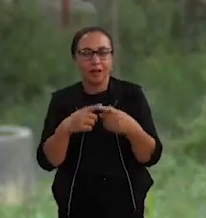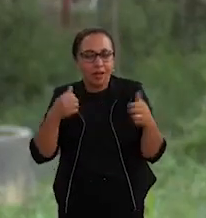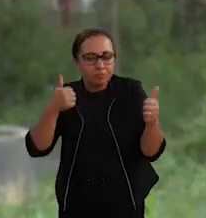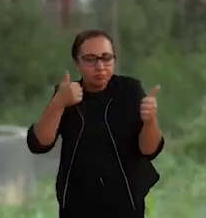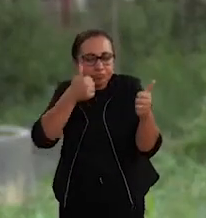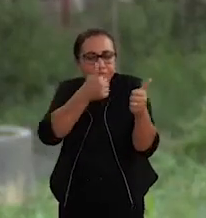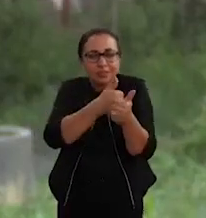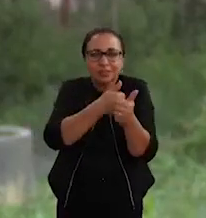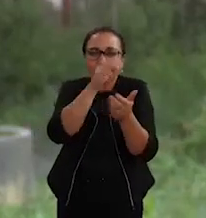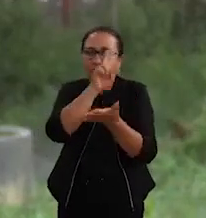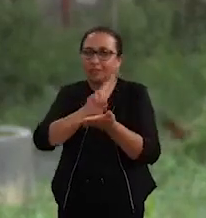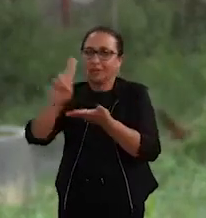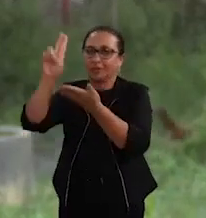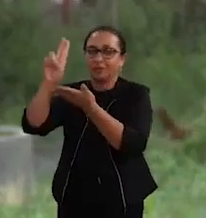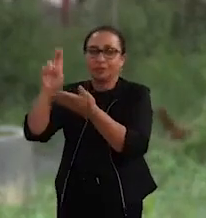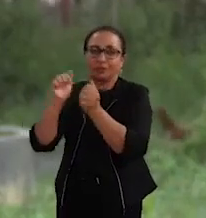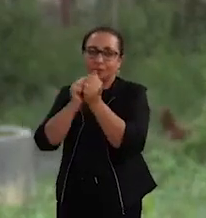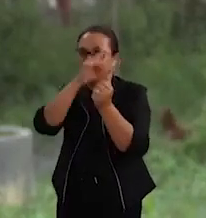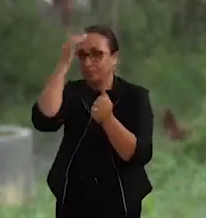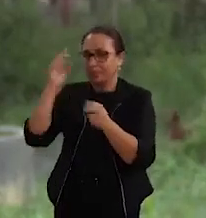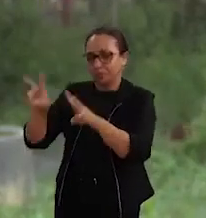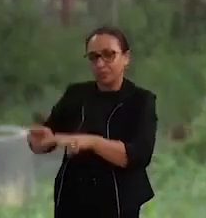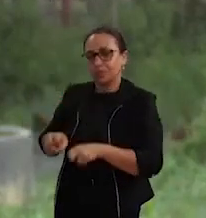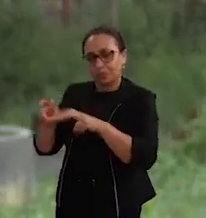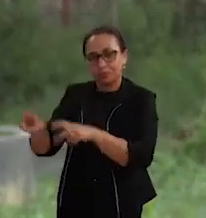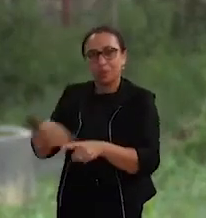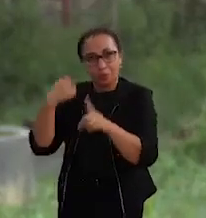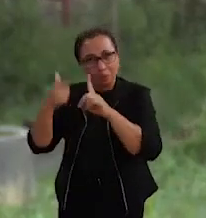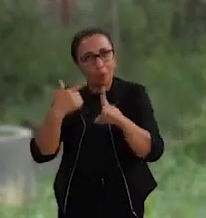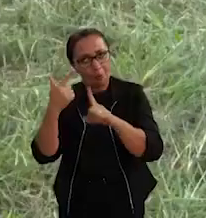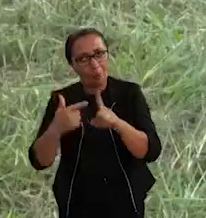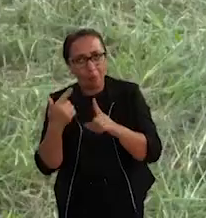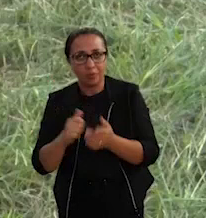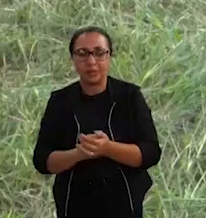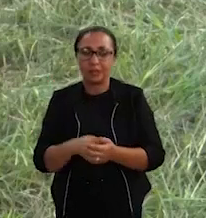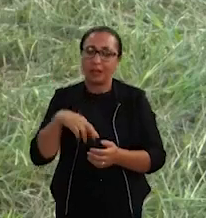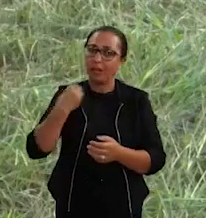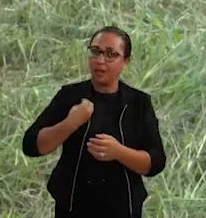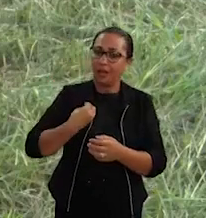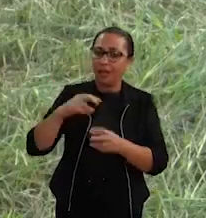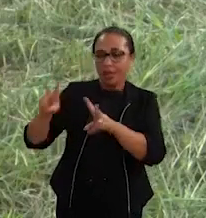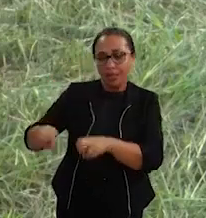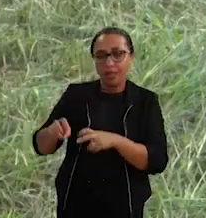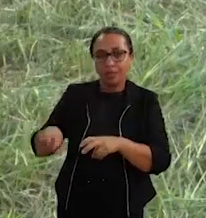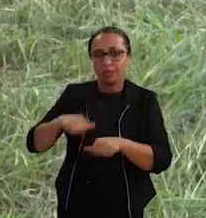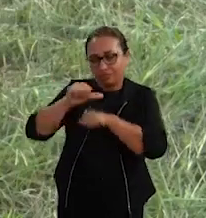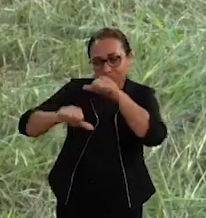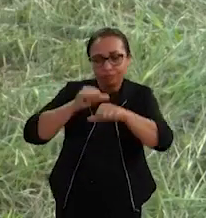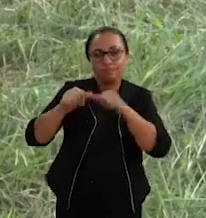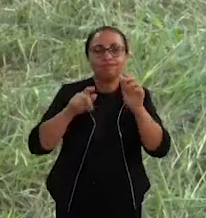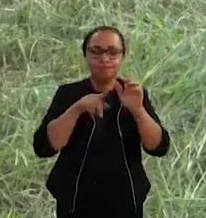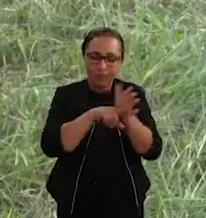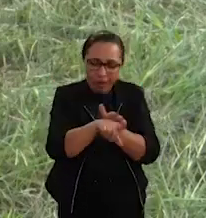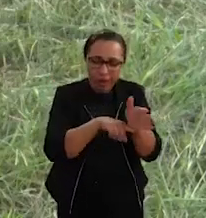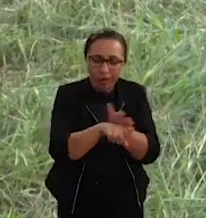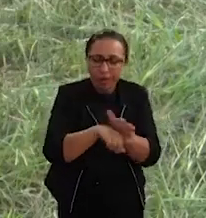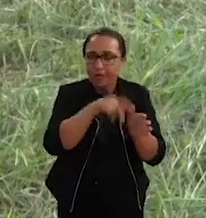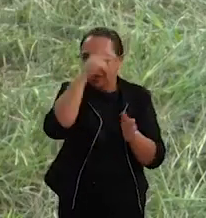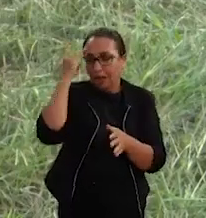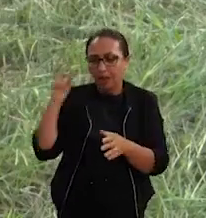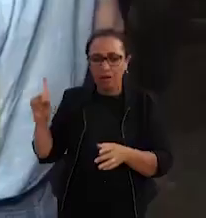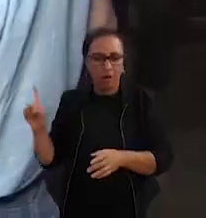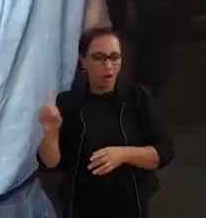porque ele aproxima a universidade do produtor, né? Então a gente está aqui na propriedade desenvolvendo a pesquisa,